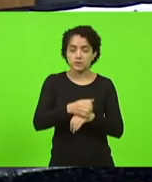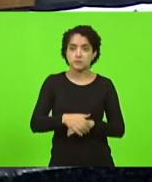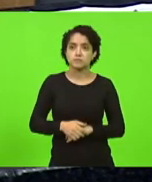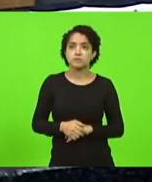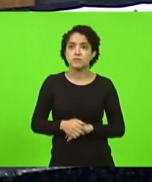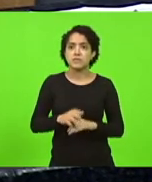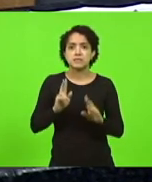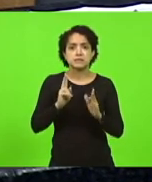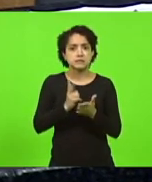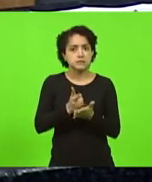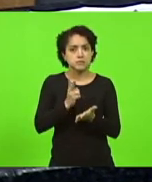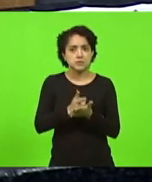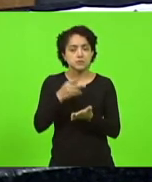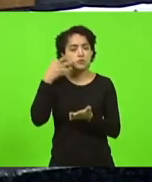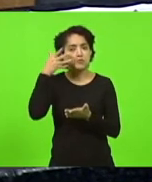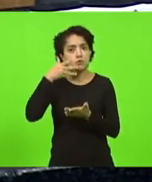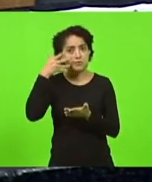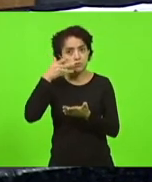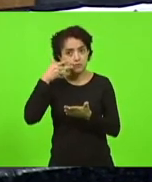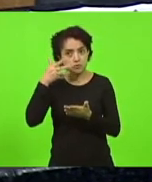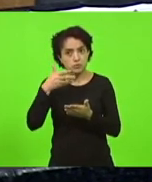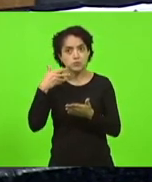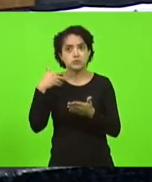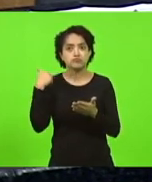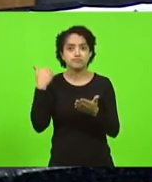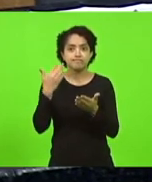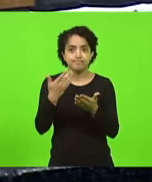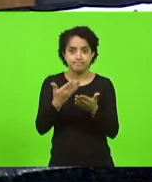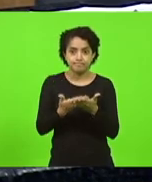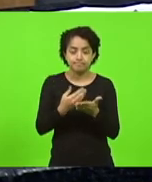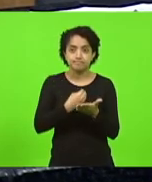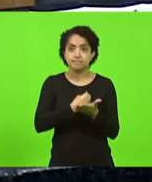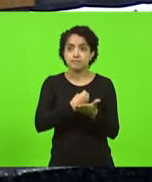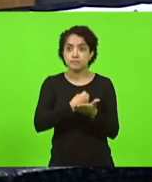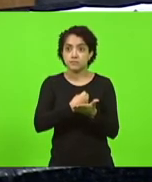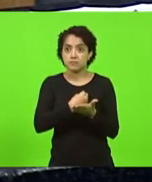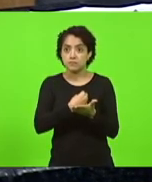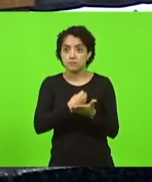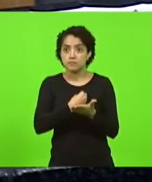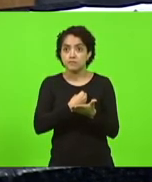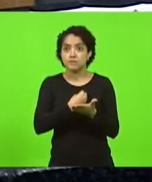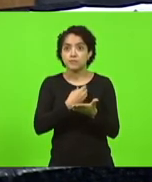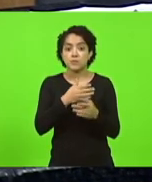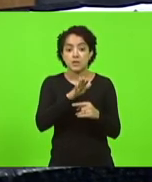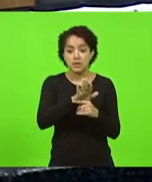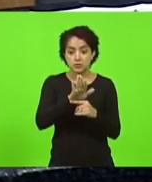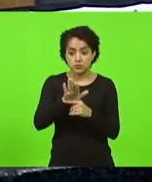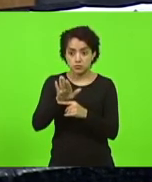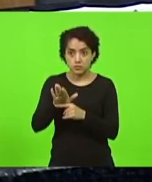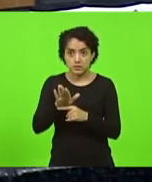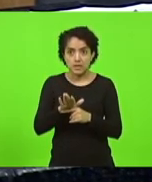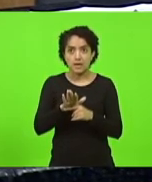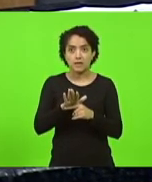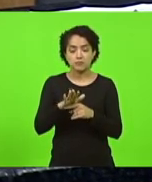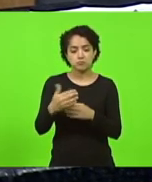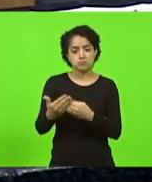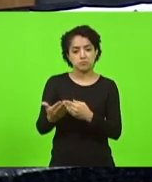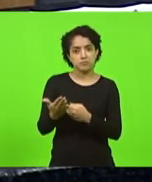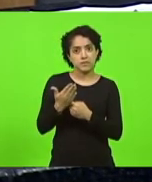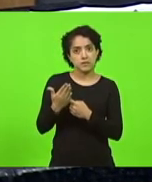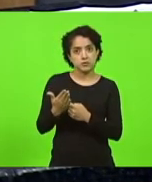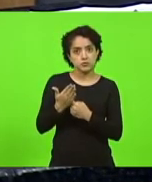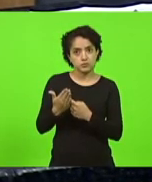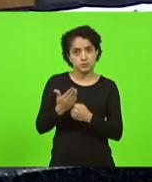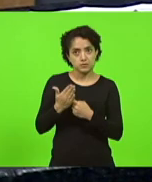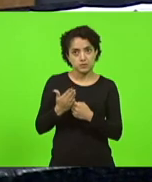minhas falas e no decorrer da minha vida que os formadores que ajudaram a formar a minha identidade, que me entendo